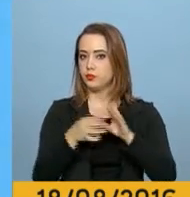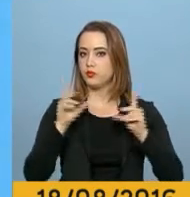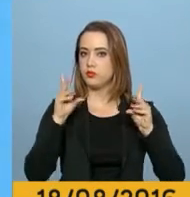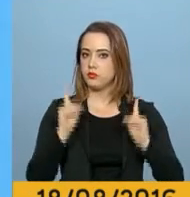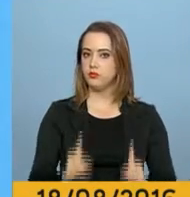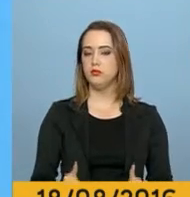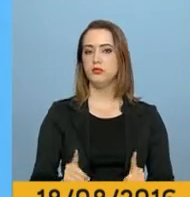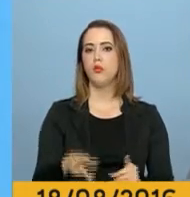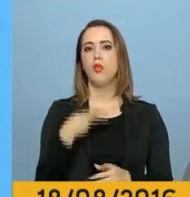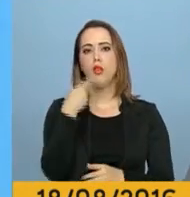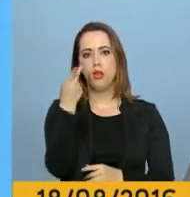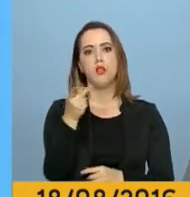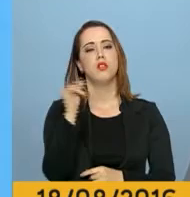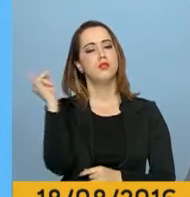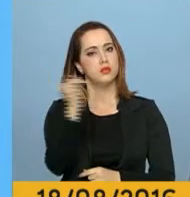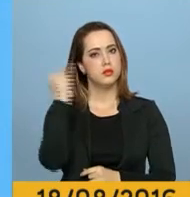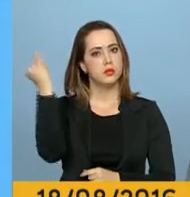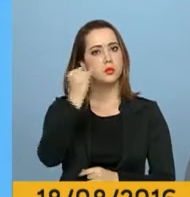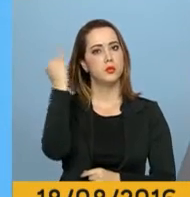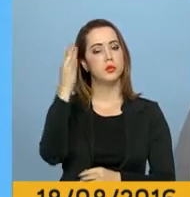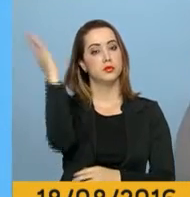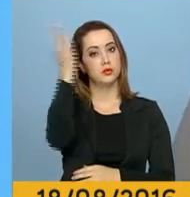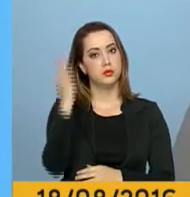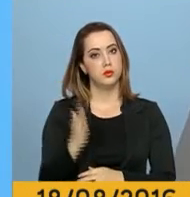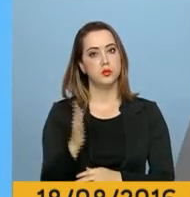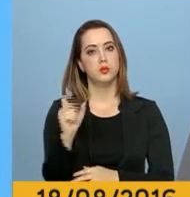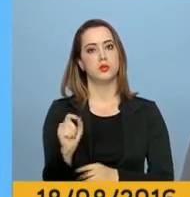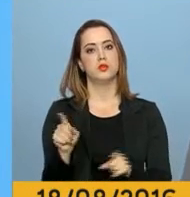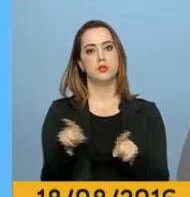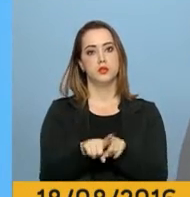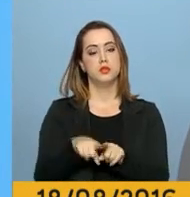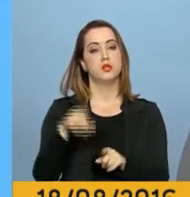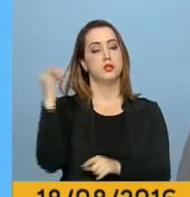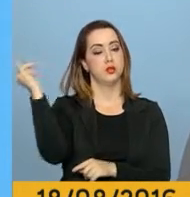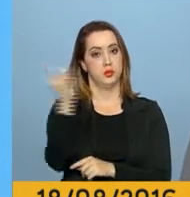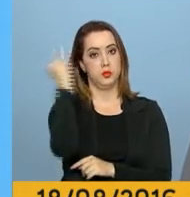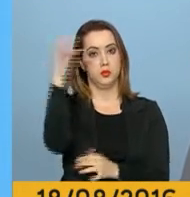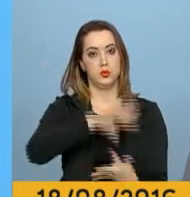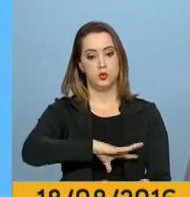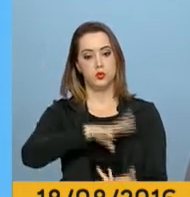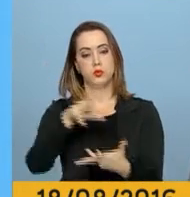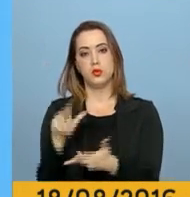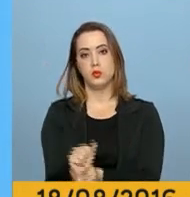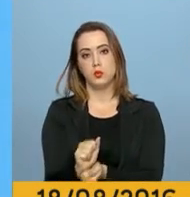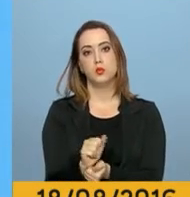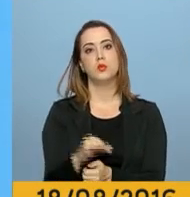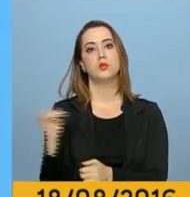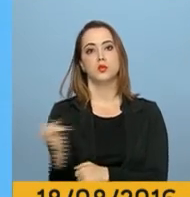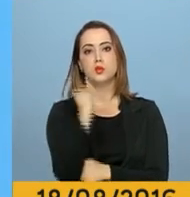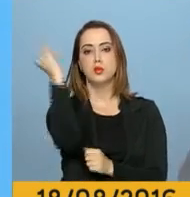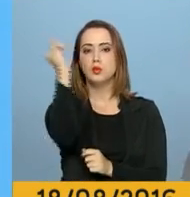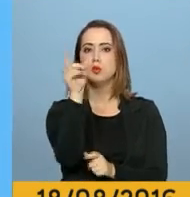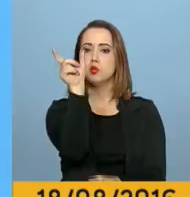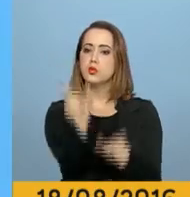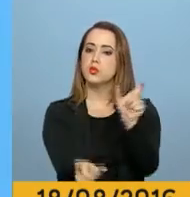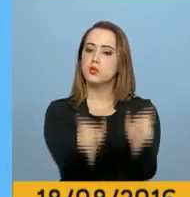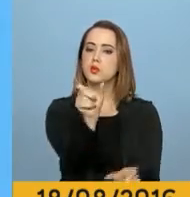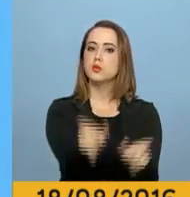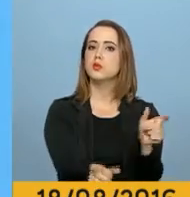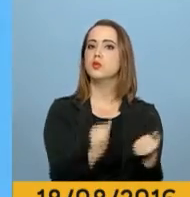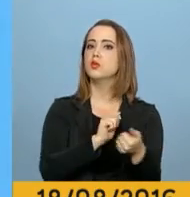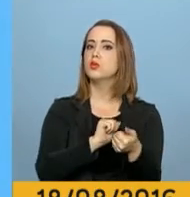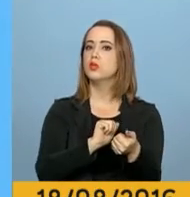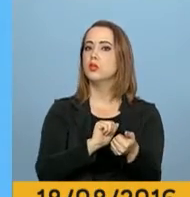acho que é uma coisa importante para o brasil importante para o mundo importante para aqueles que vão participar